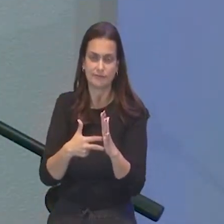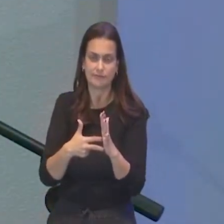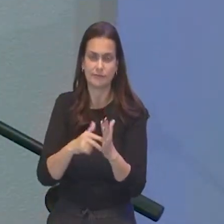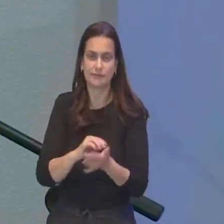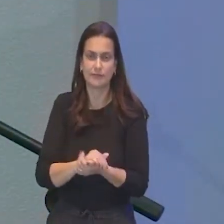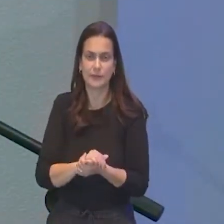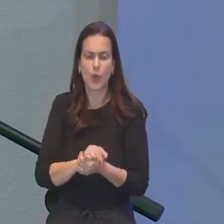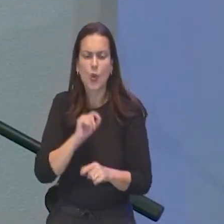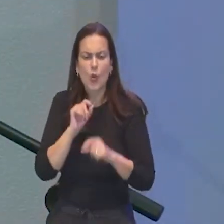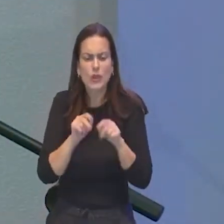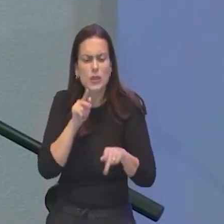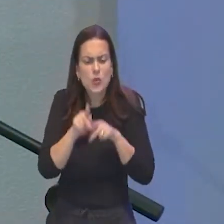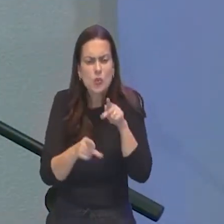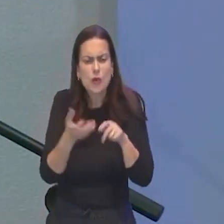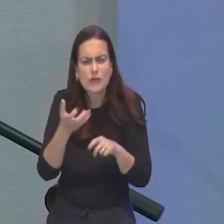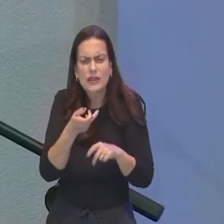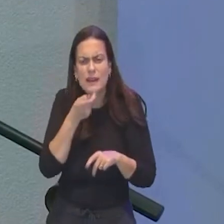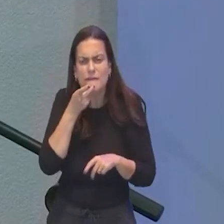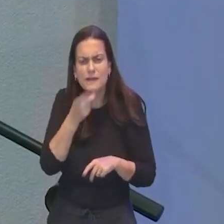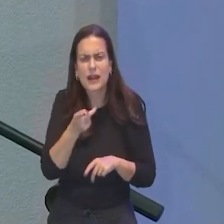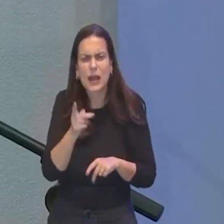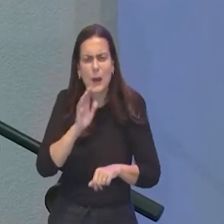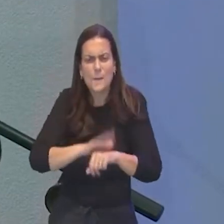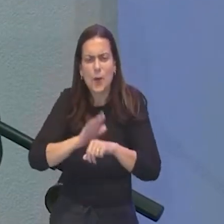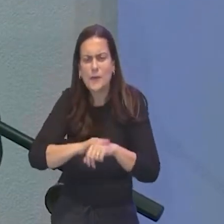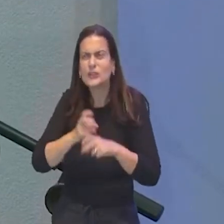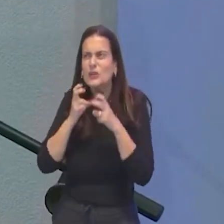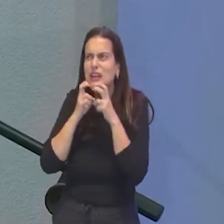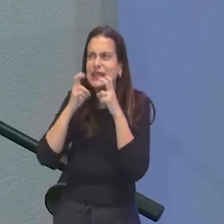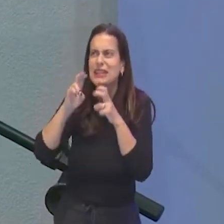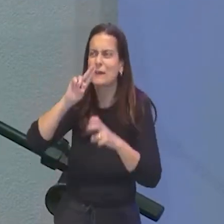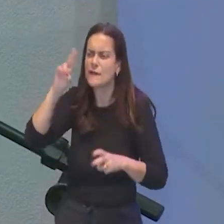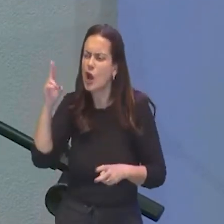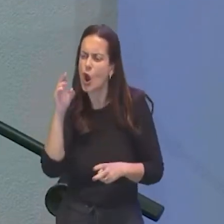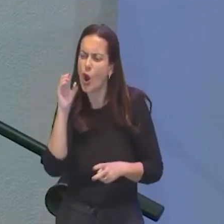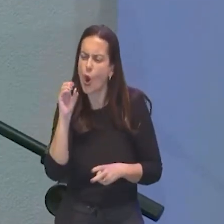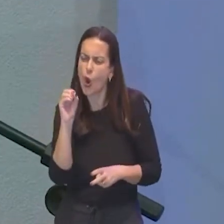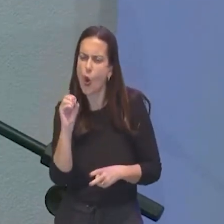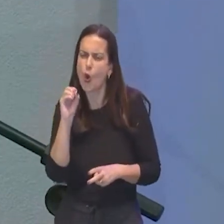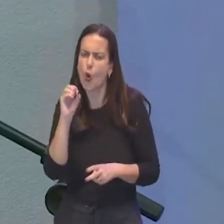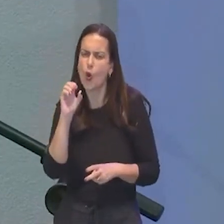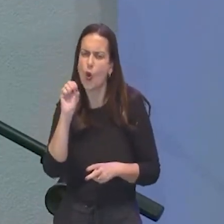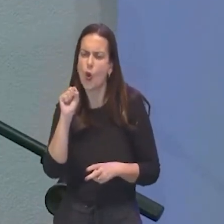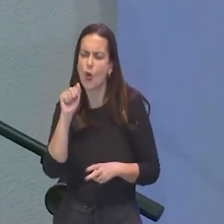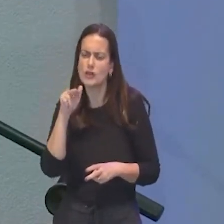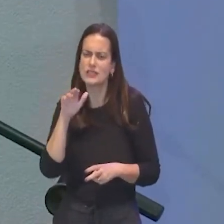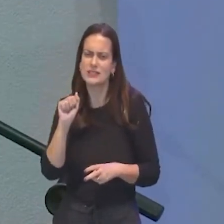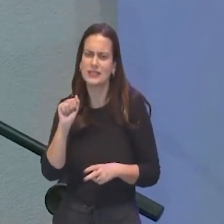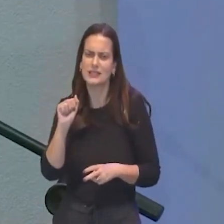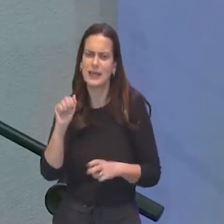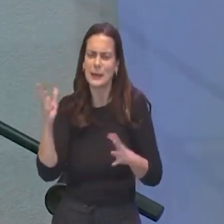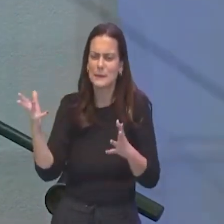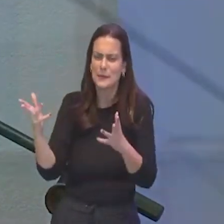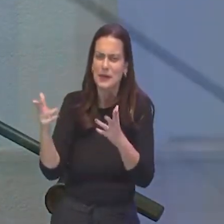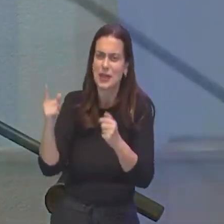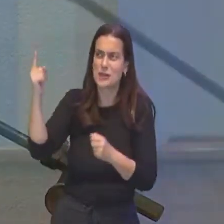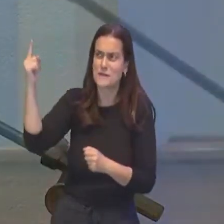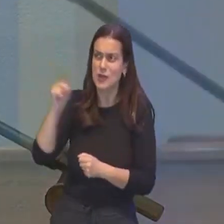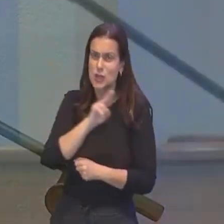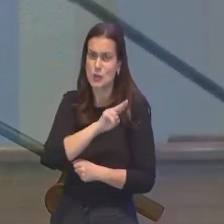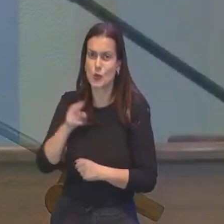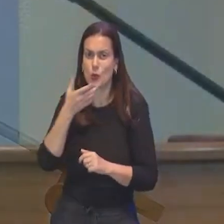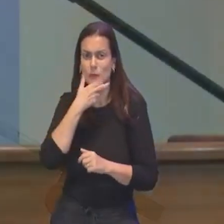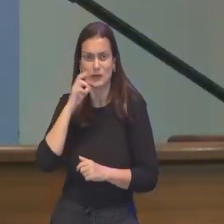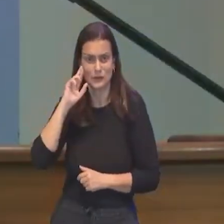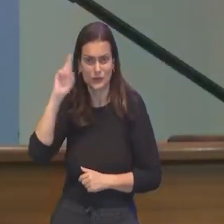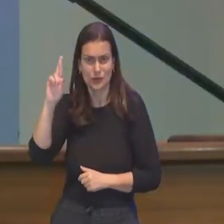O que eles estavam querendo dizer quando eles gritavam, Hosana, bendito que vem em nome do Senhor? Eles